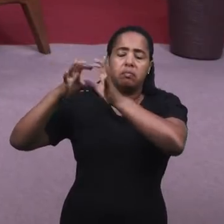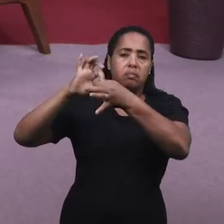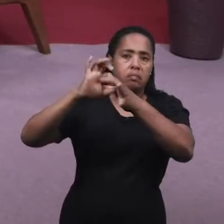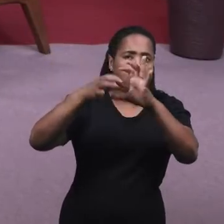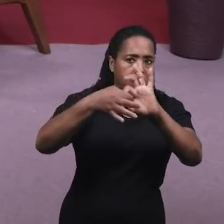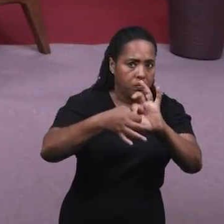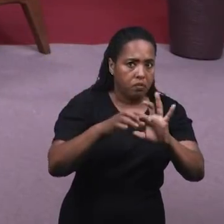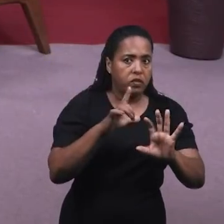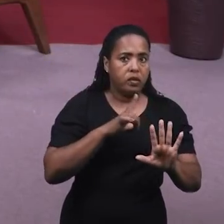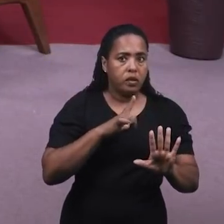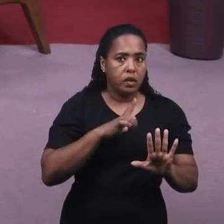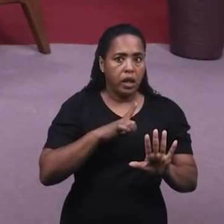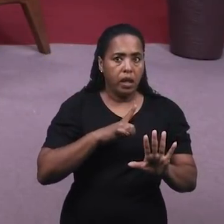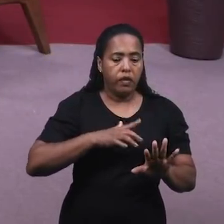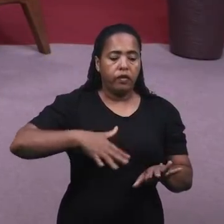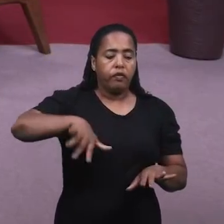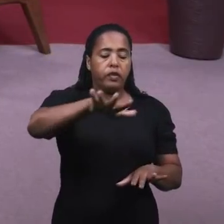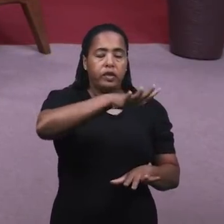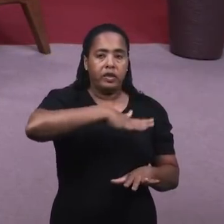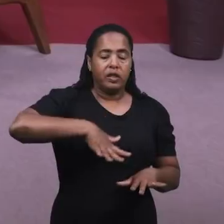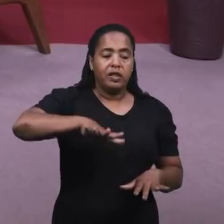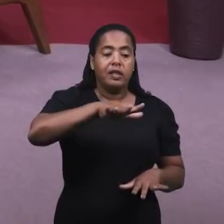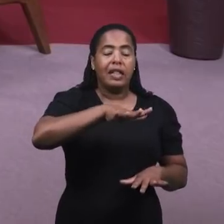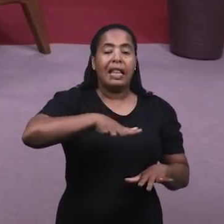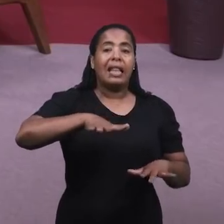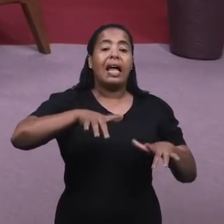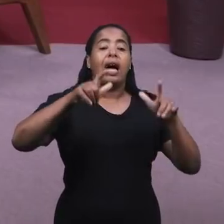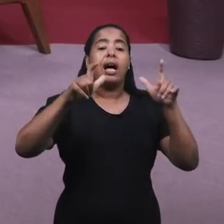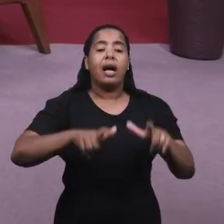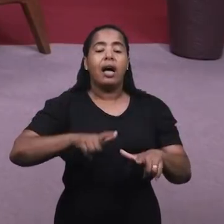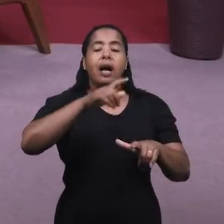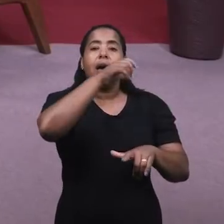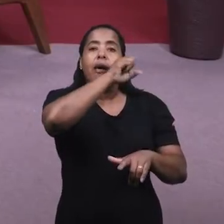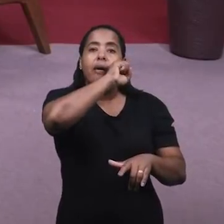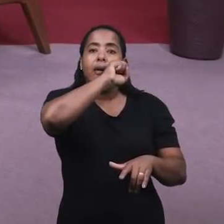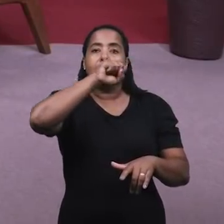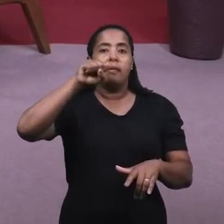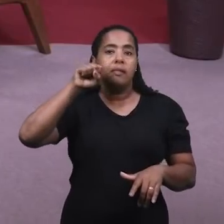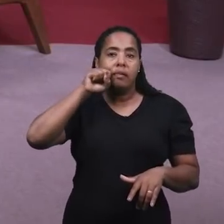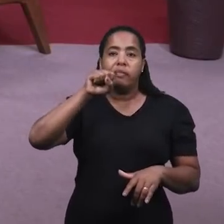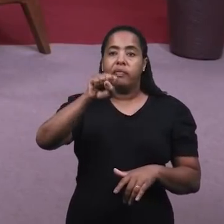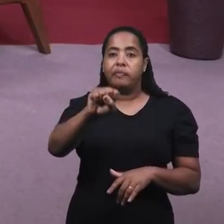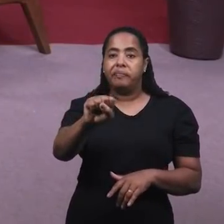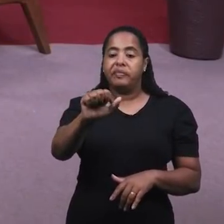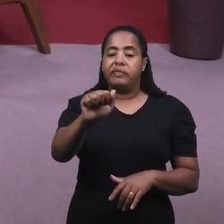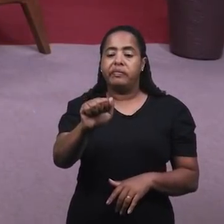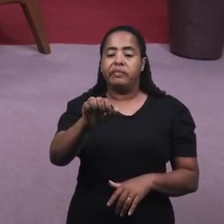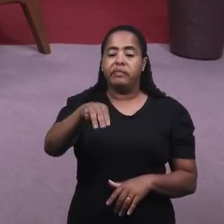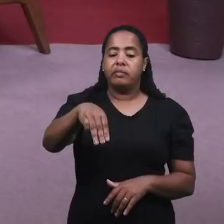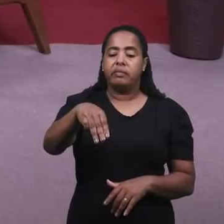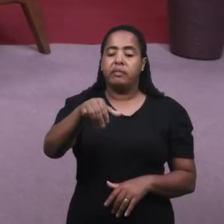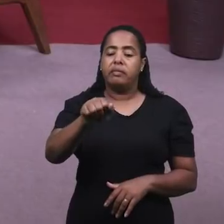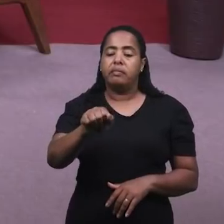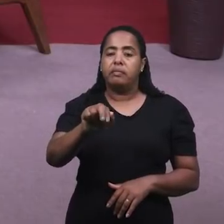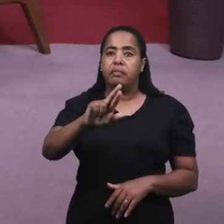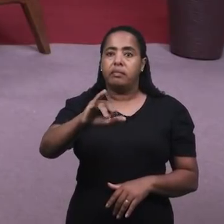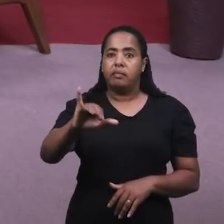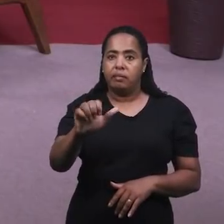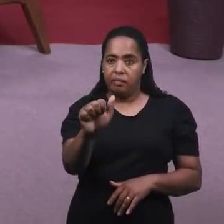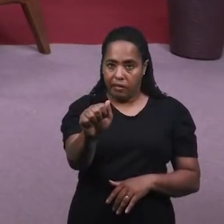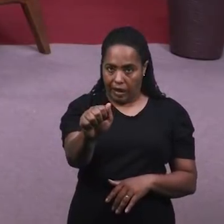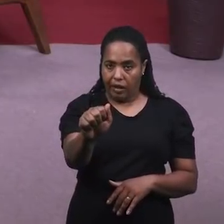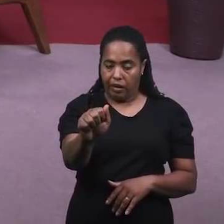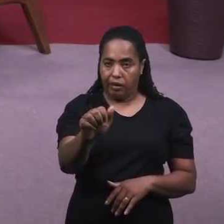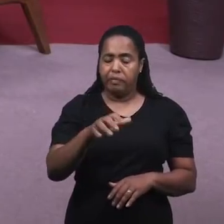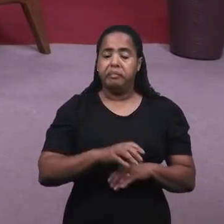deu, que foi na região de Samaria. Exatamente. Então, o que aconteceu? Nabote, Daniel falou há